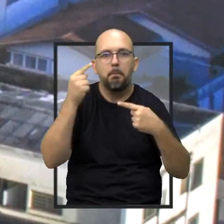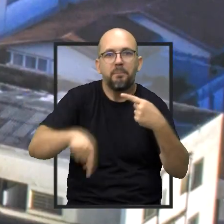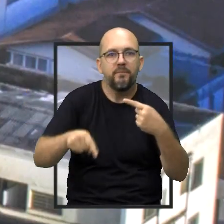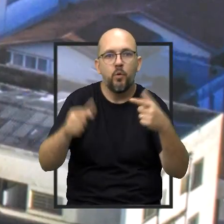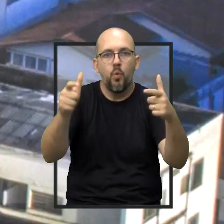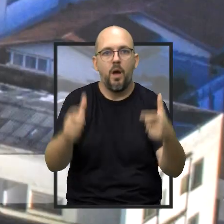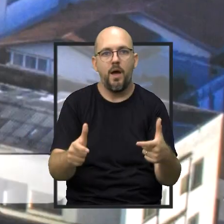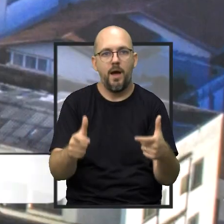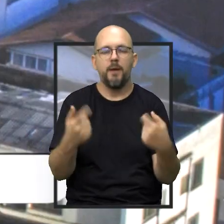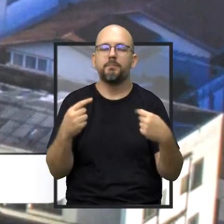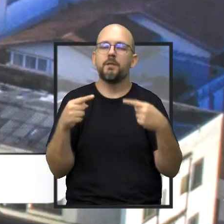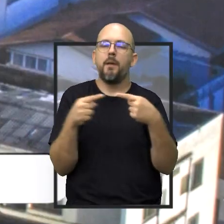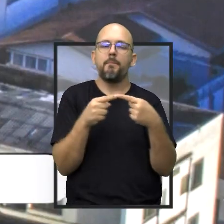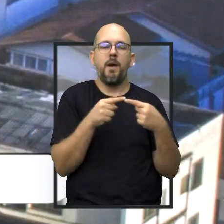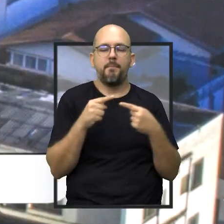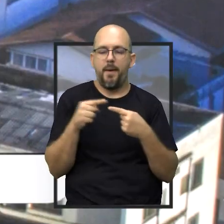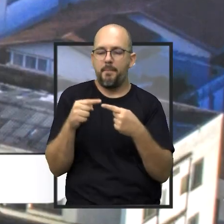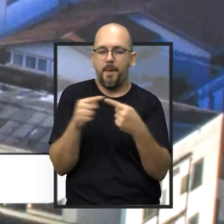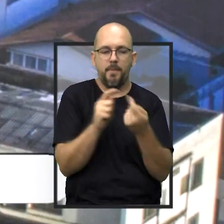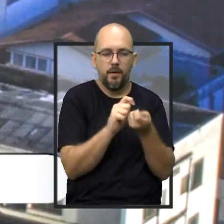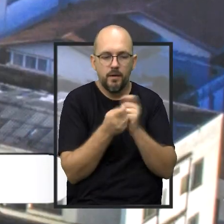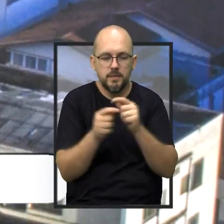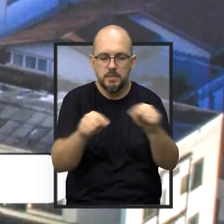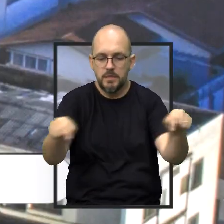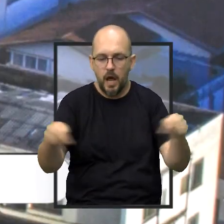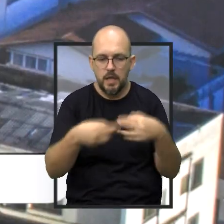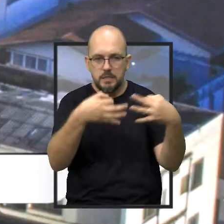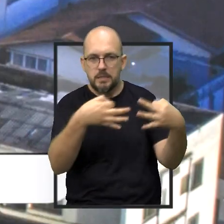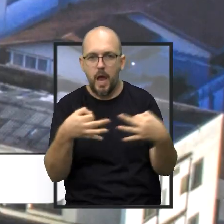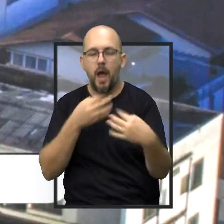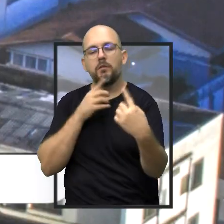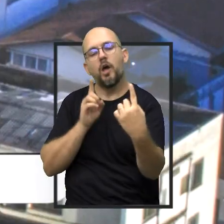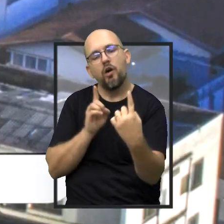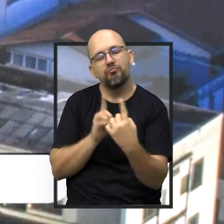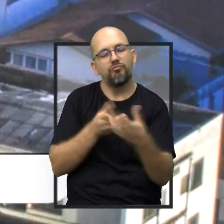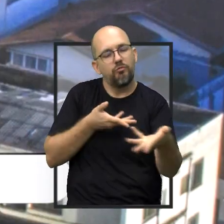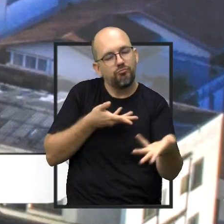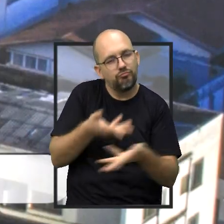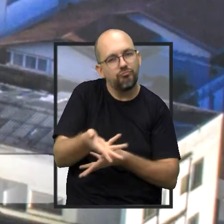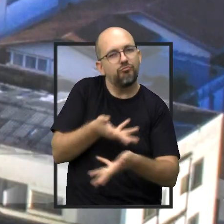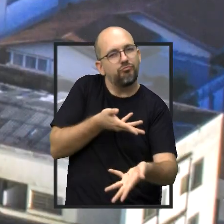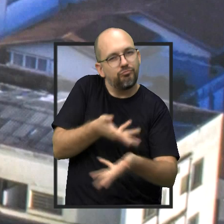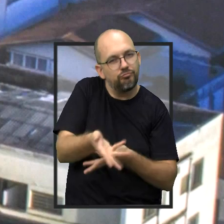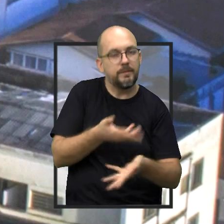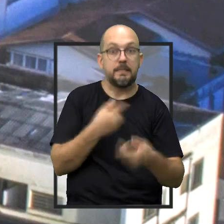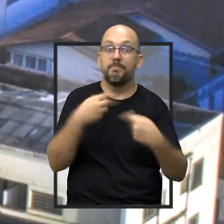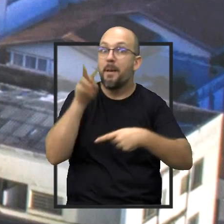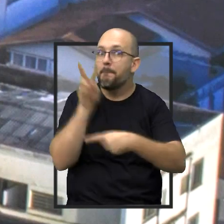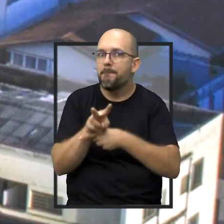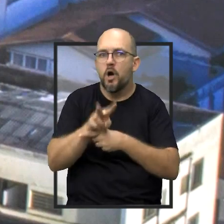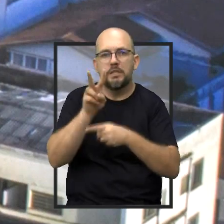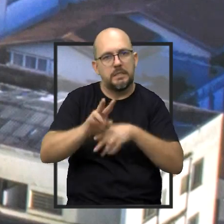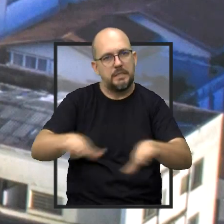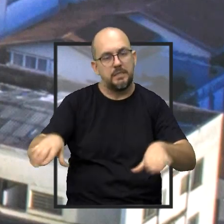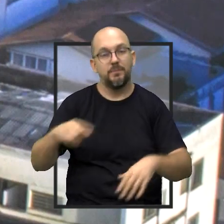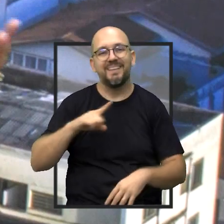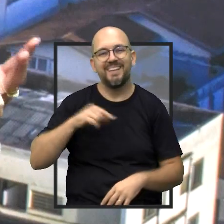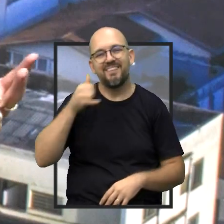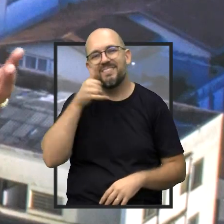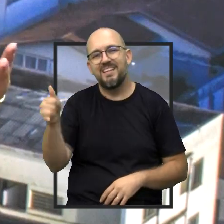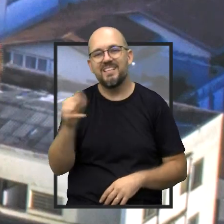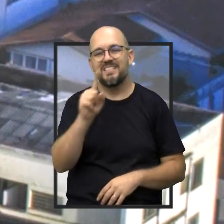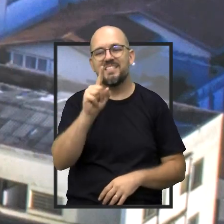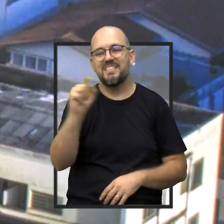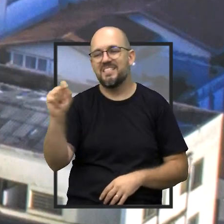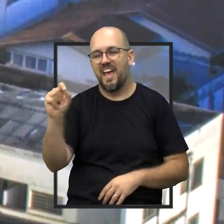isso? Então, a gente tem essa preocupação, a gente precisa proteger as nossas crianças. Nós temos o Disque 100, que é um canal